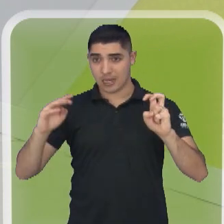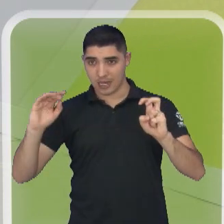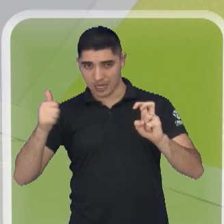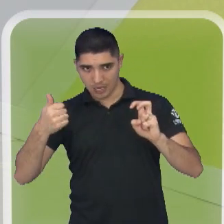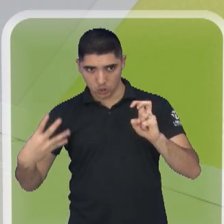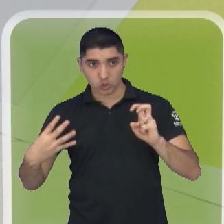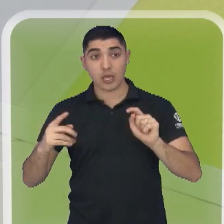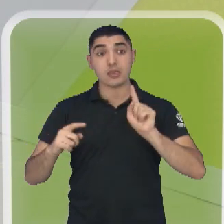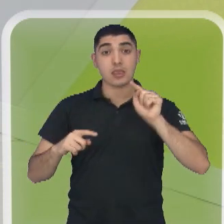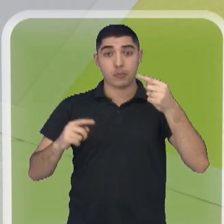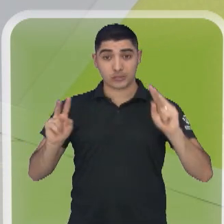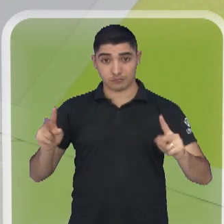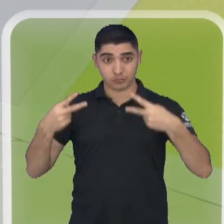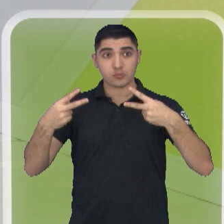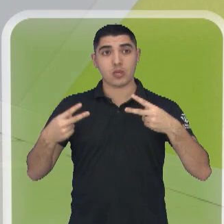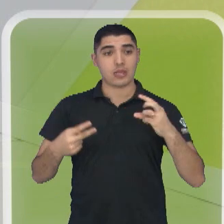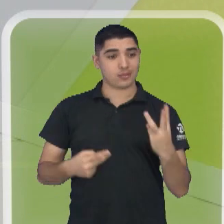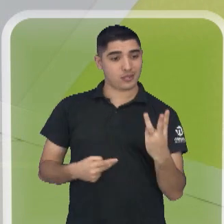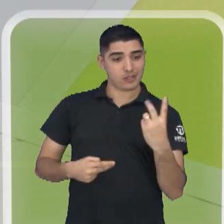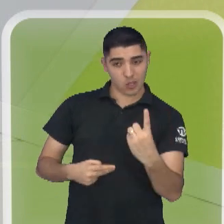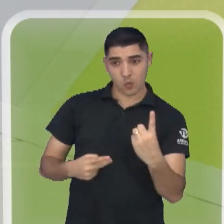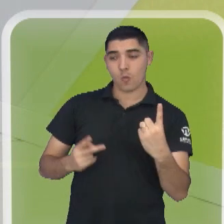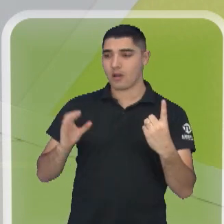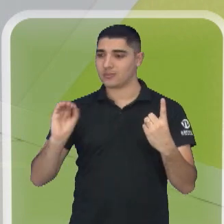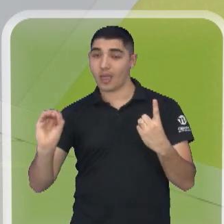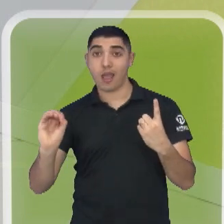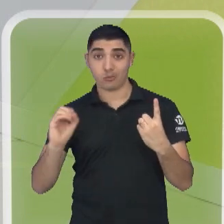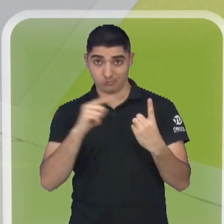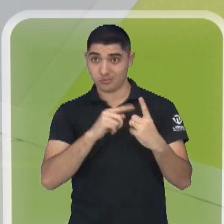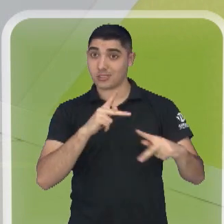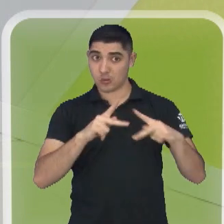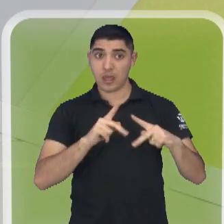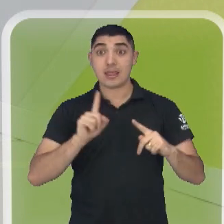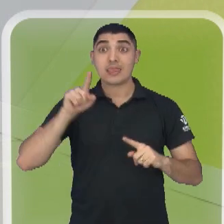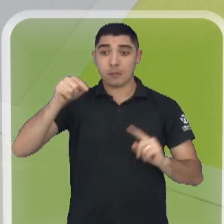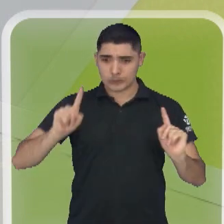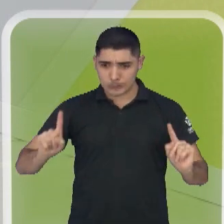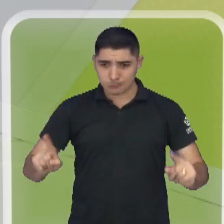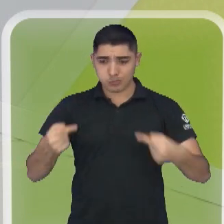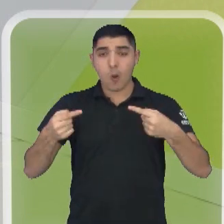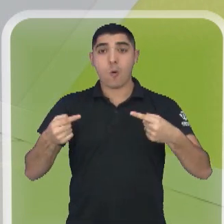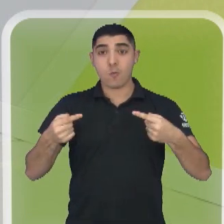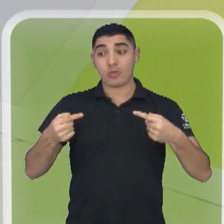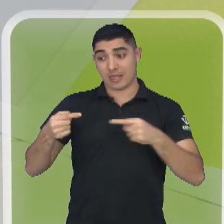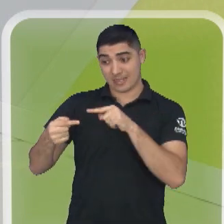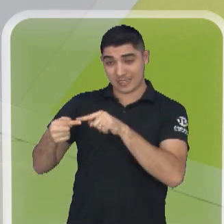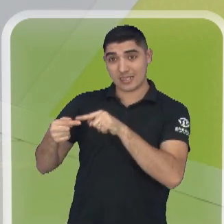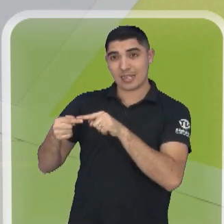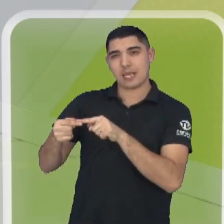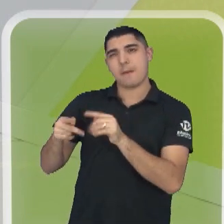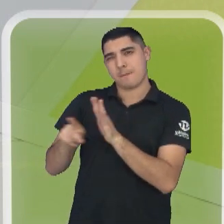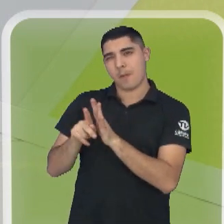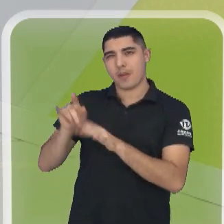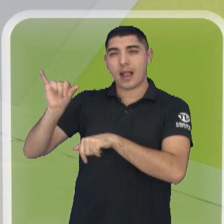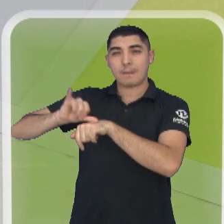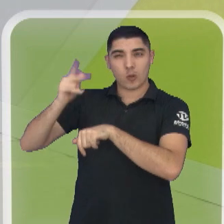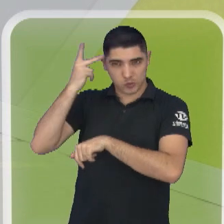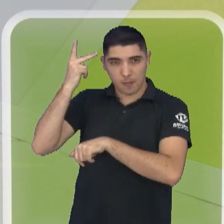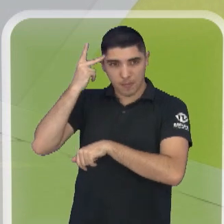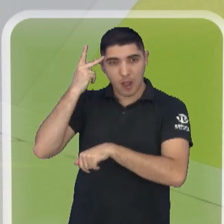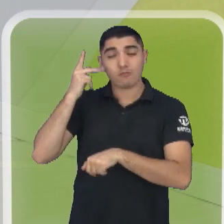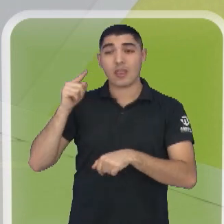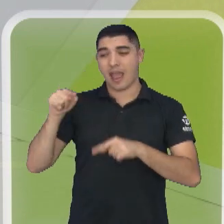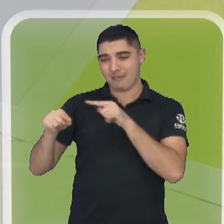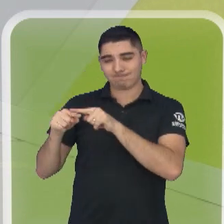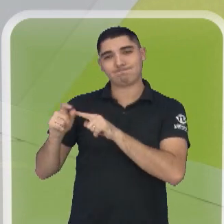bateram os Leões de Paraisópolis por 31-0. E na grande final, no clássico contra o Pasteur da capital, o time